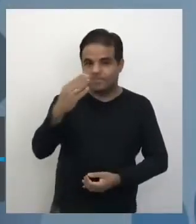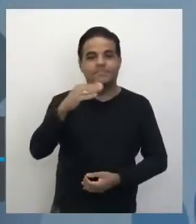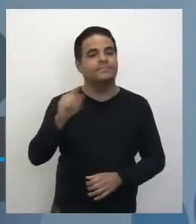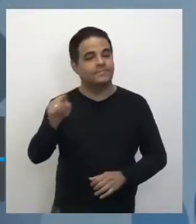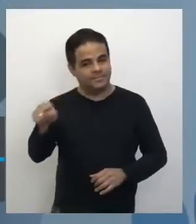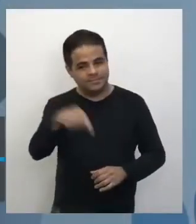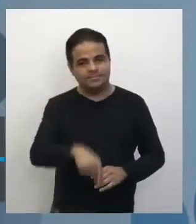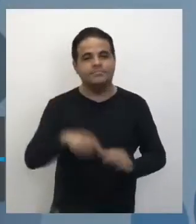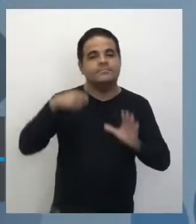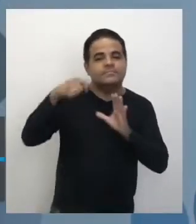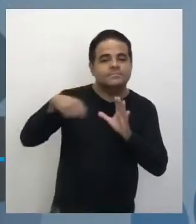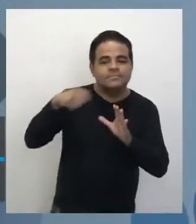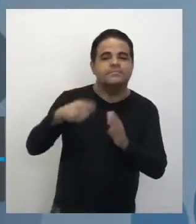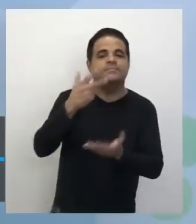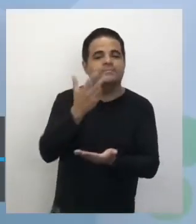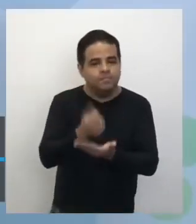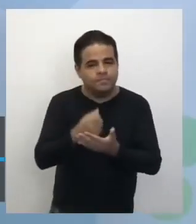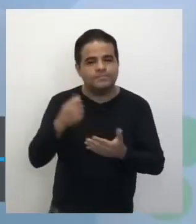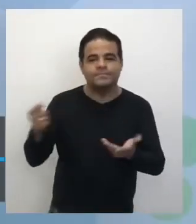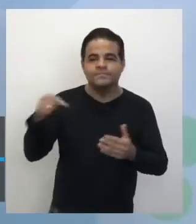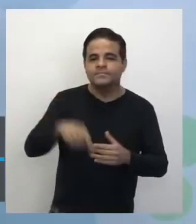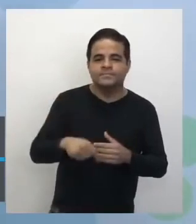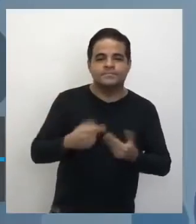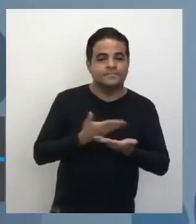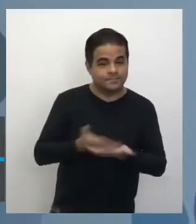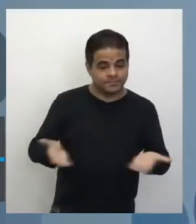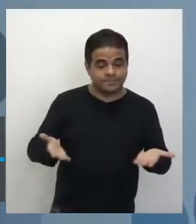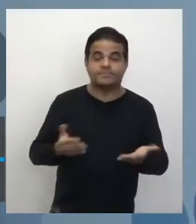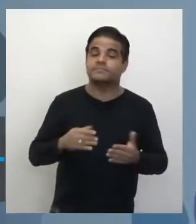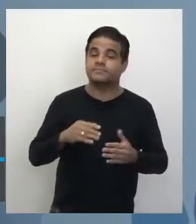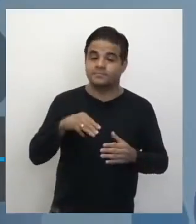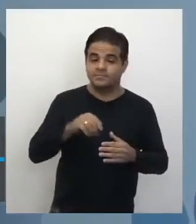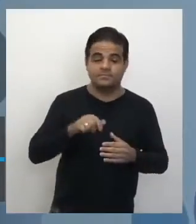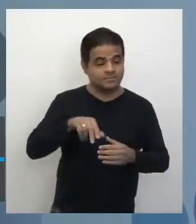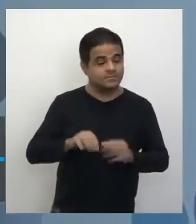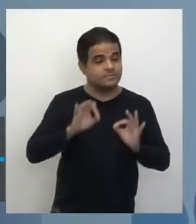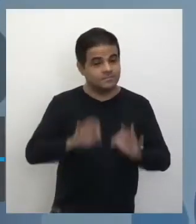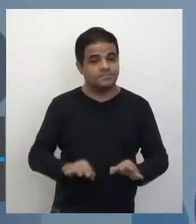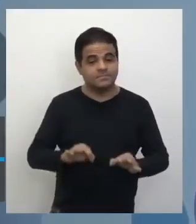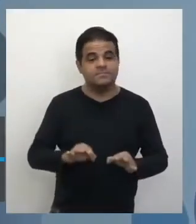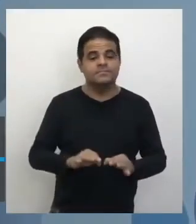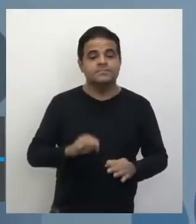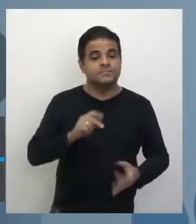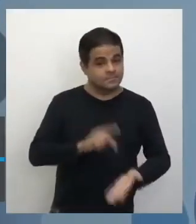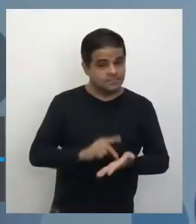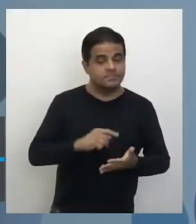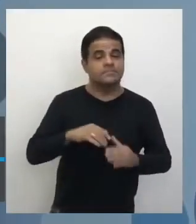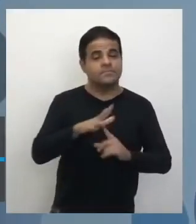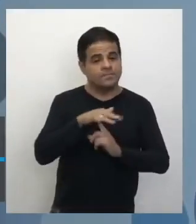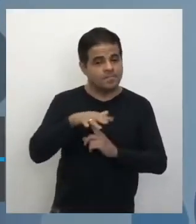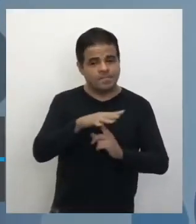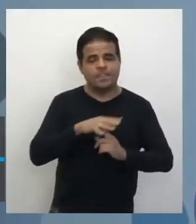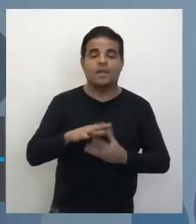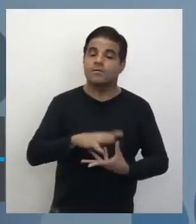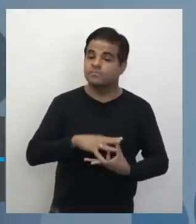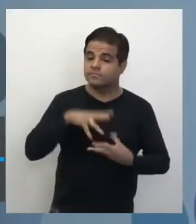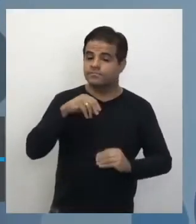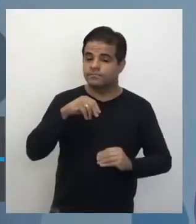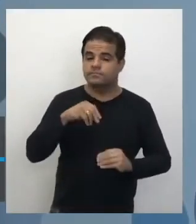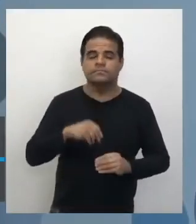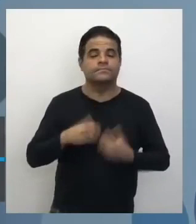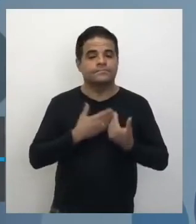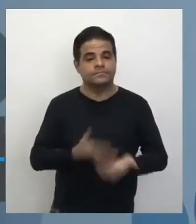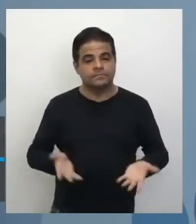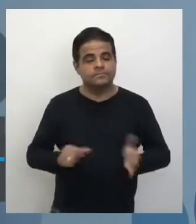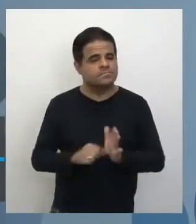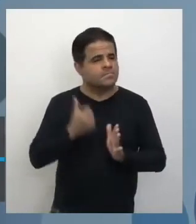ter gravado o vídeo para nós. Oi, Mauro. Foi um prazer. Aqui é o Mauro. O Mauro falando com o Mauro, é mal barato. Então, é verdade, o Parque do Ibirapuera,